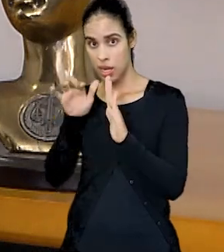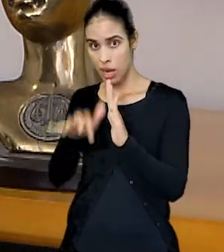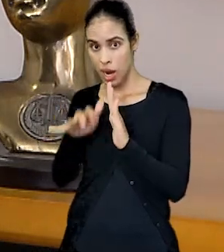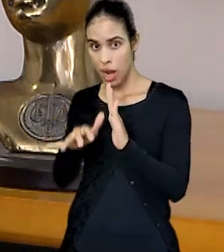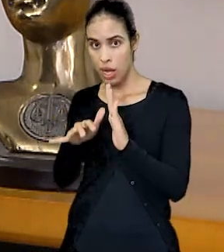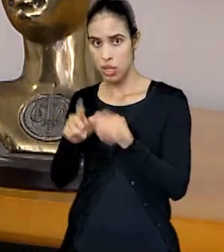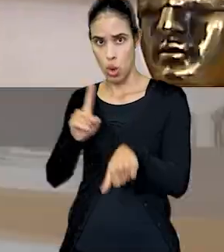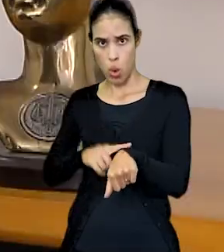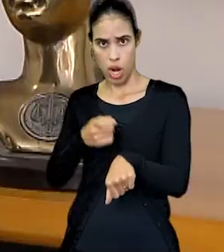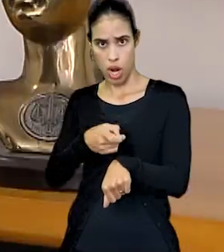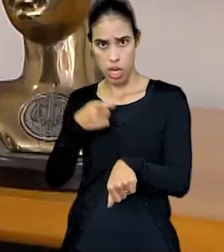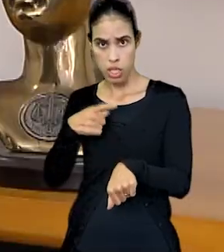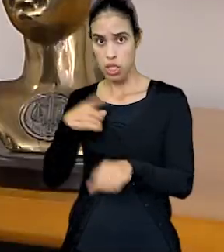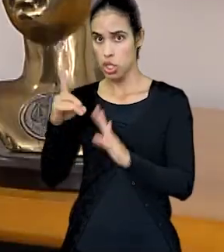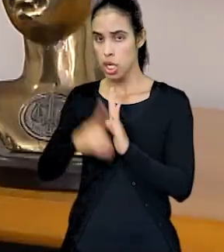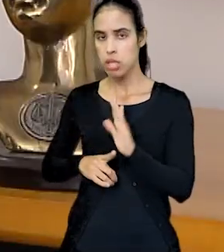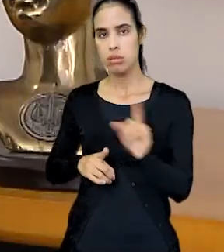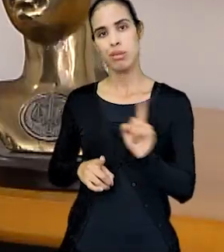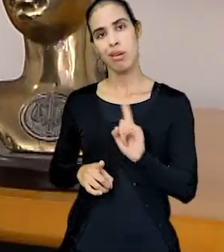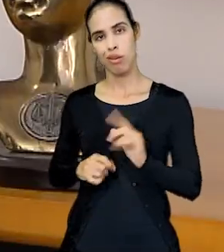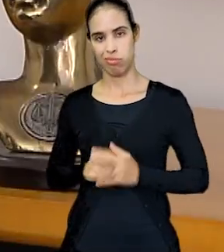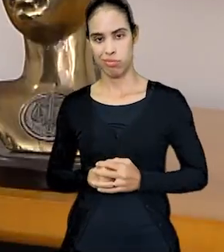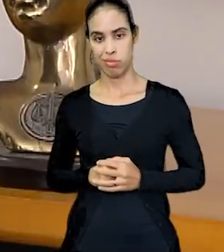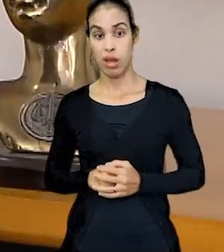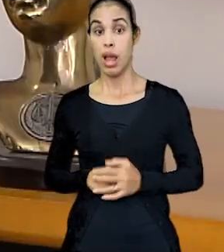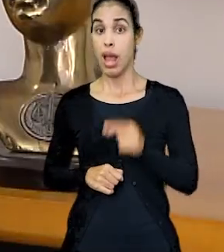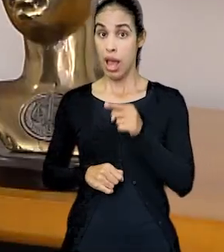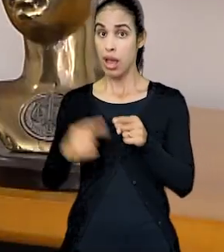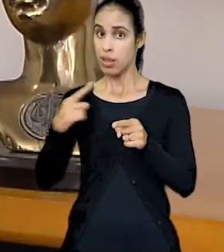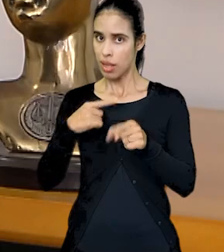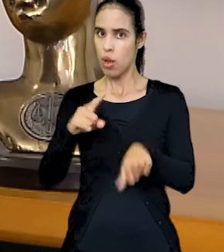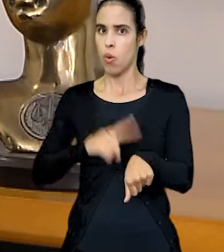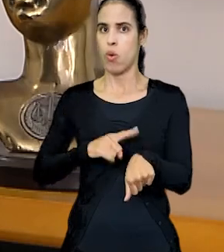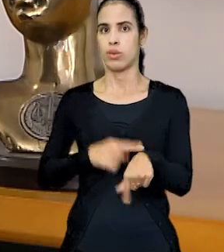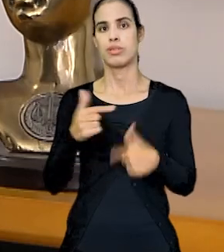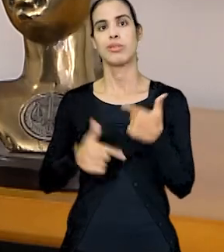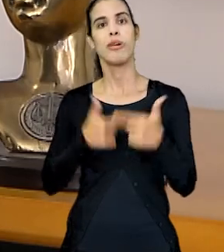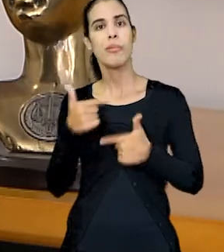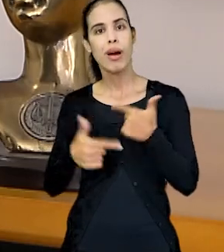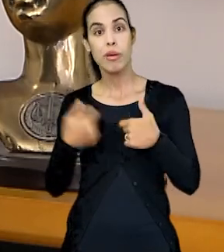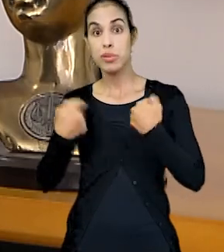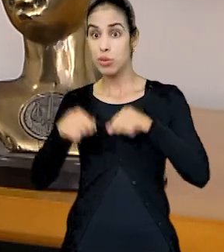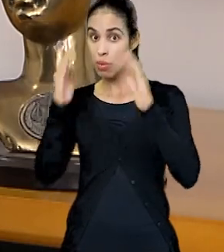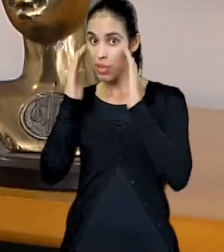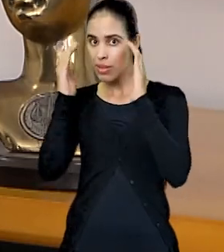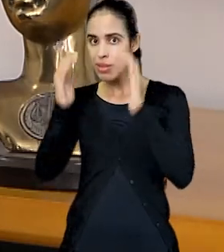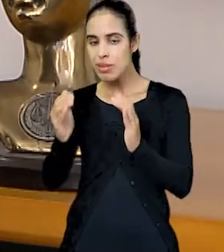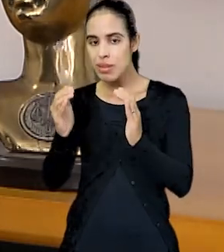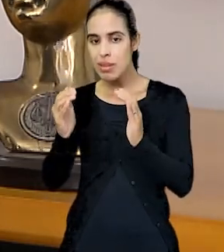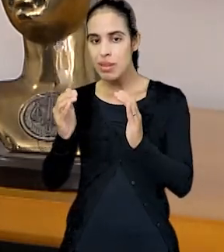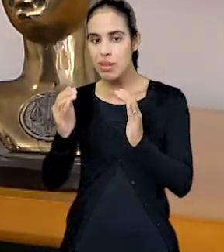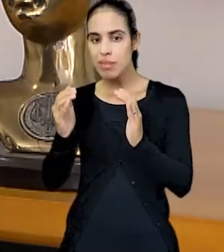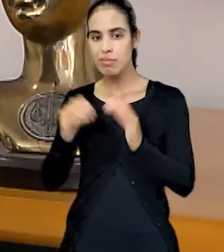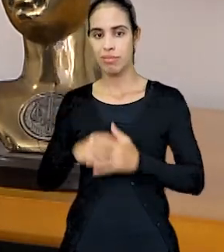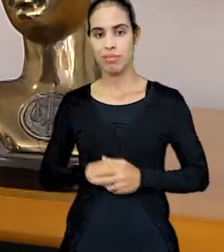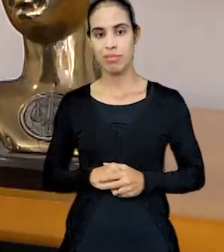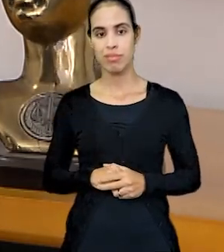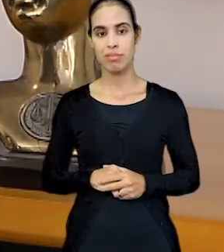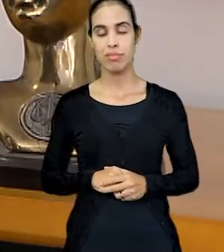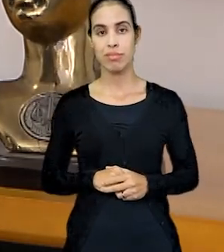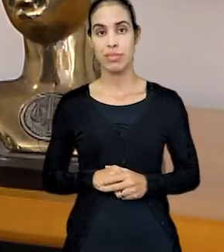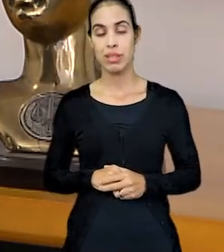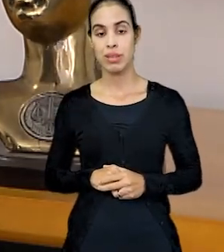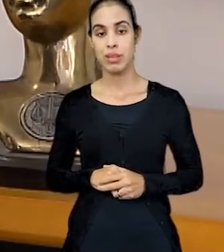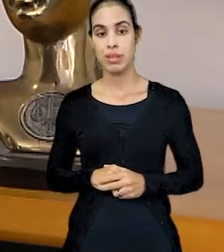horas extras. Agora, a pessoa que está em teletrabalho, ela tem jornada. Ela tem horário a cumprir, ainda que ela cumpra na casa